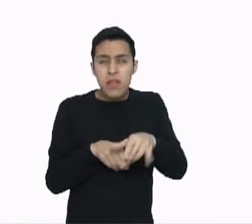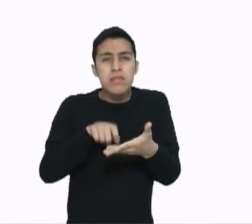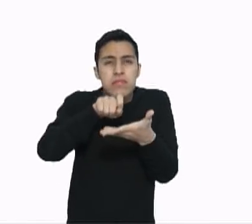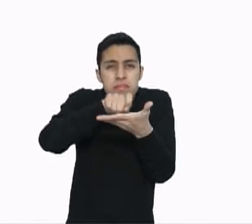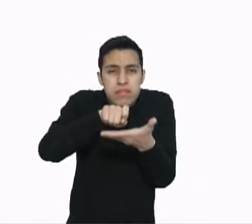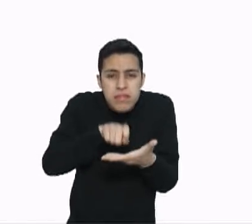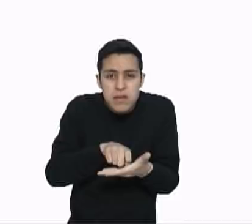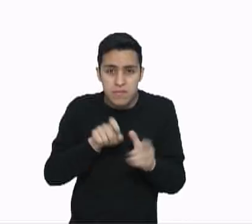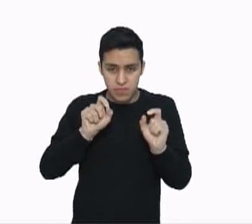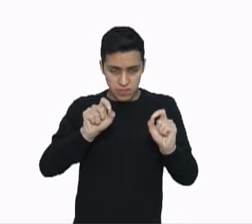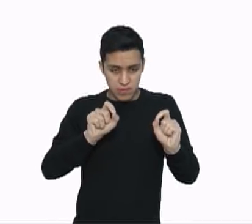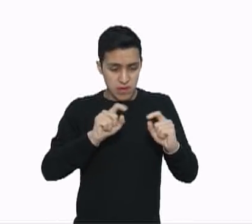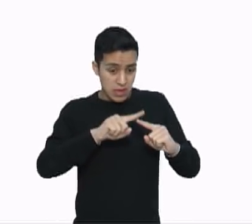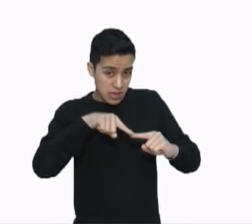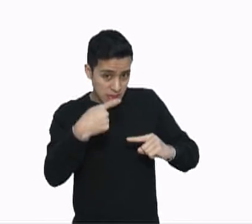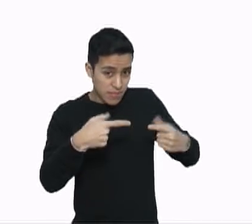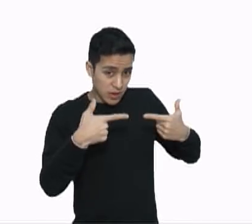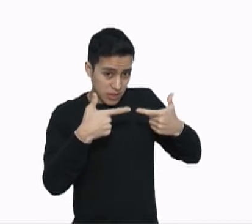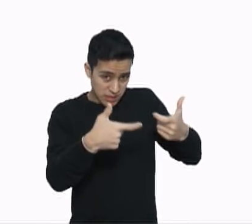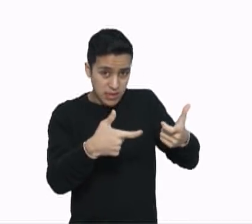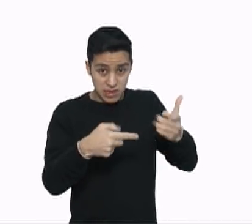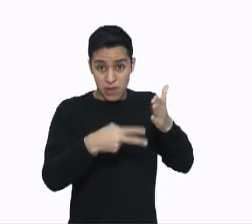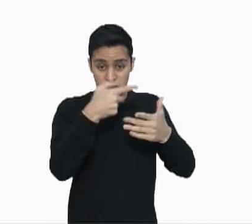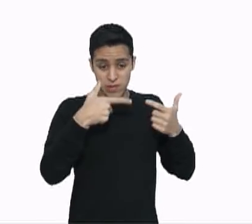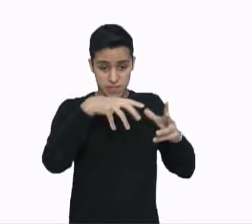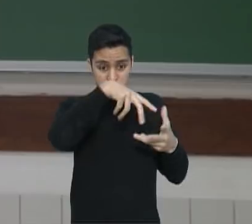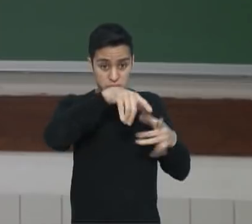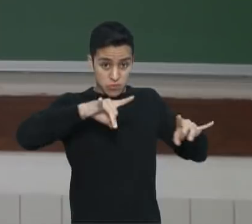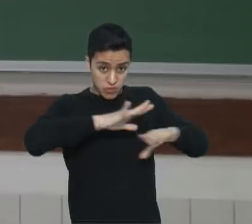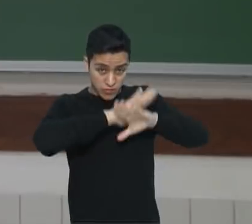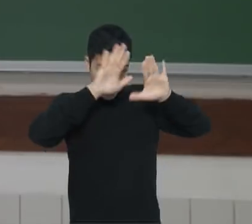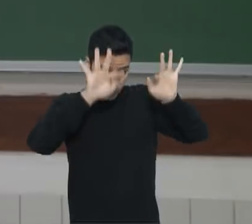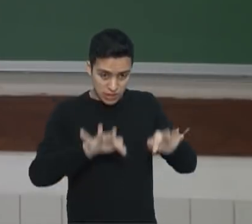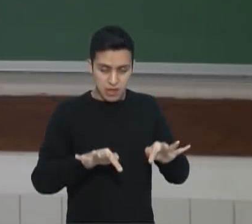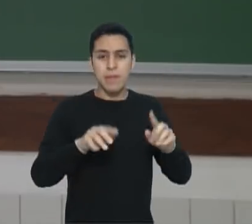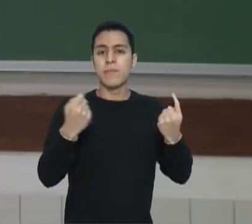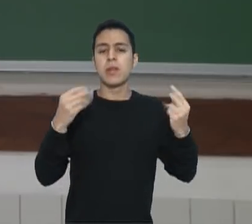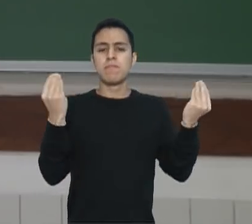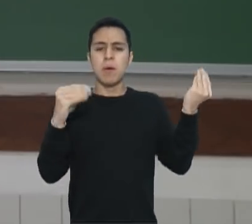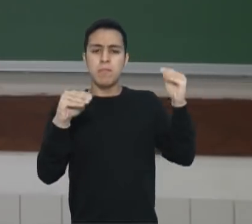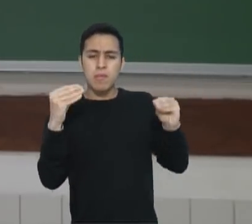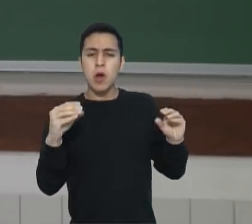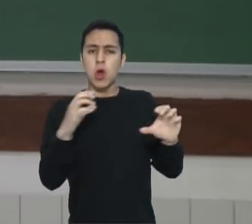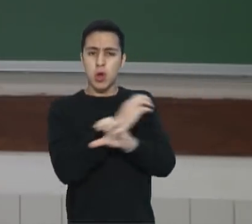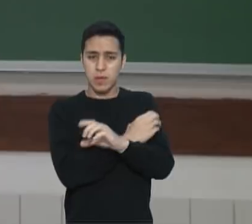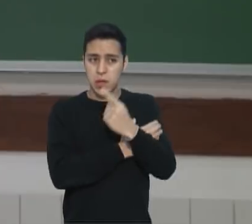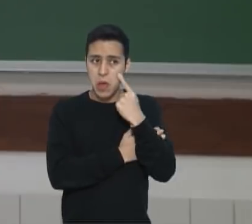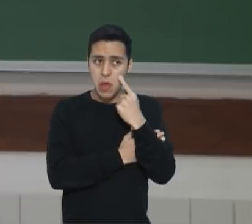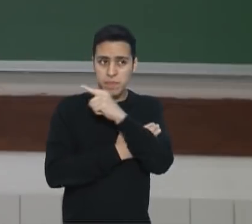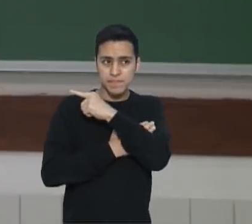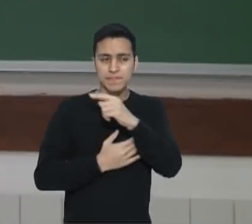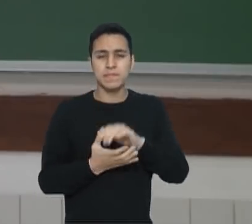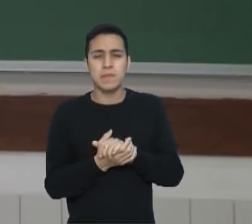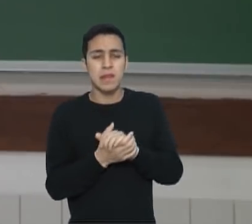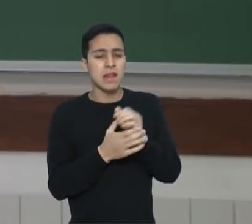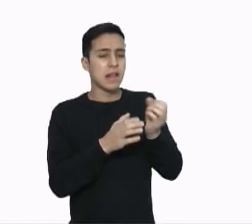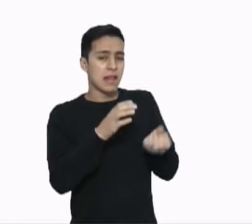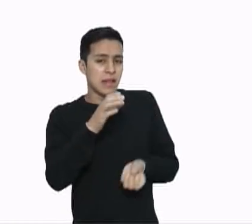Sobre o pós-Segunda Guerra Mundial, você vai completar, pensando no seguinte: A foi